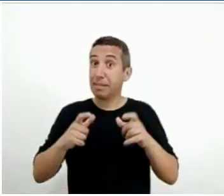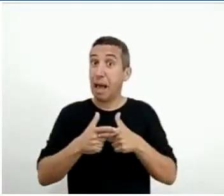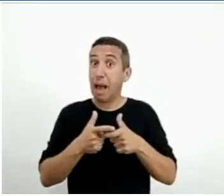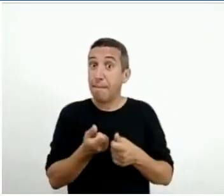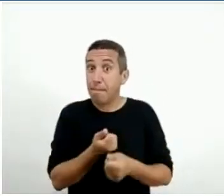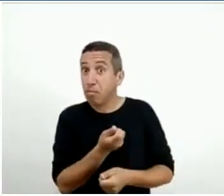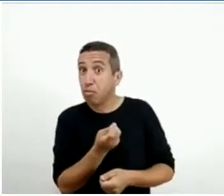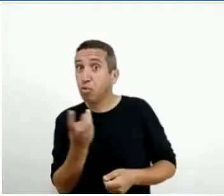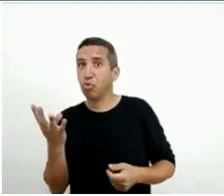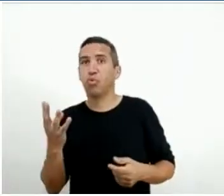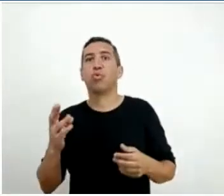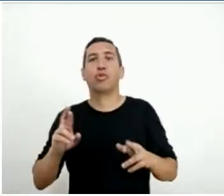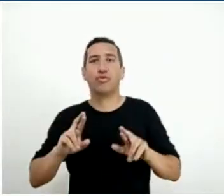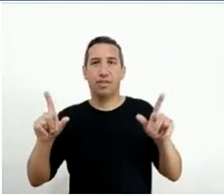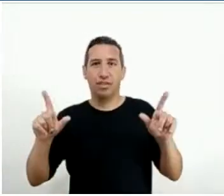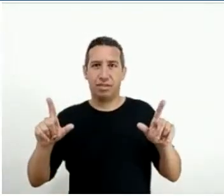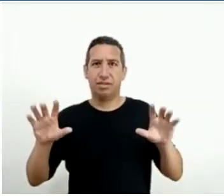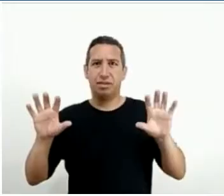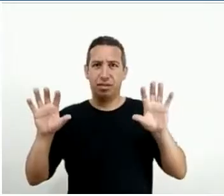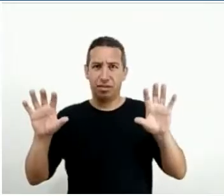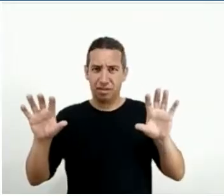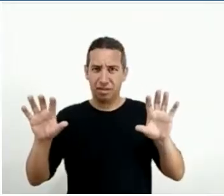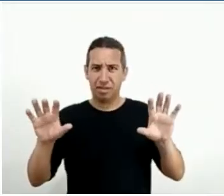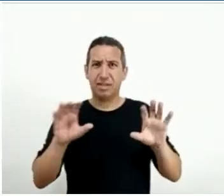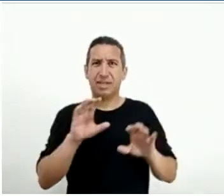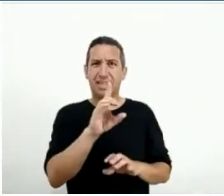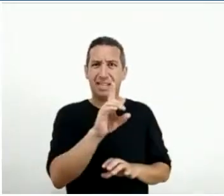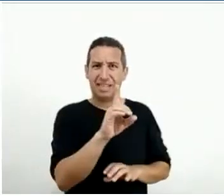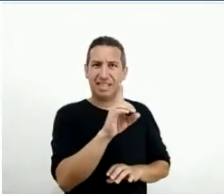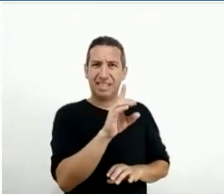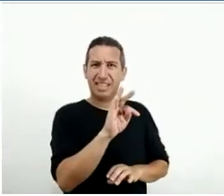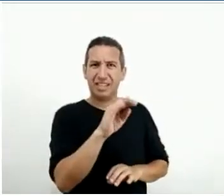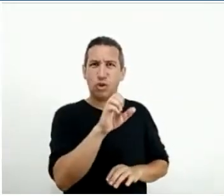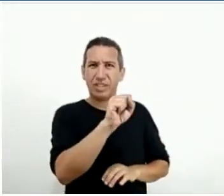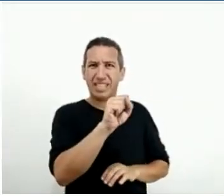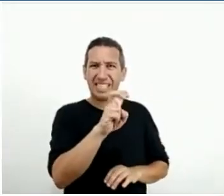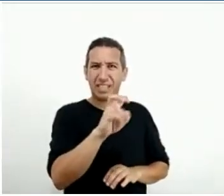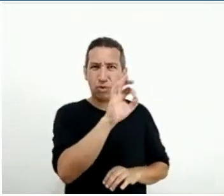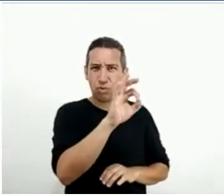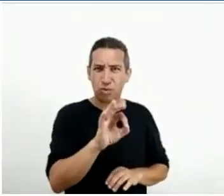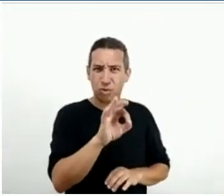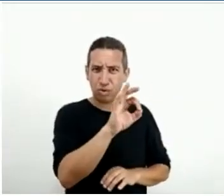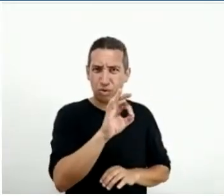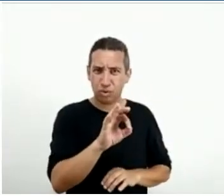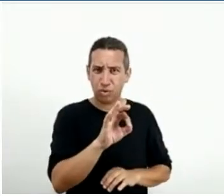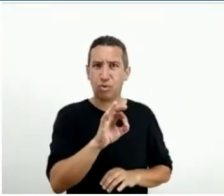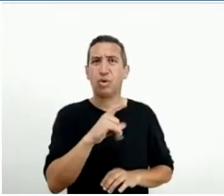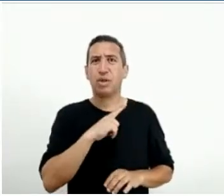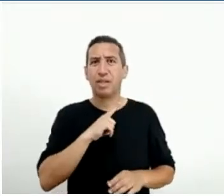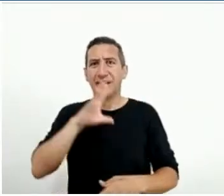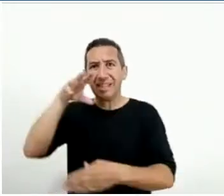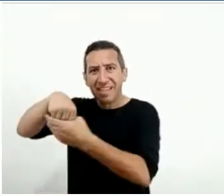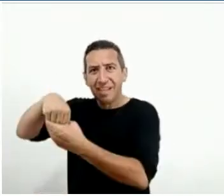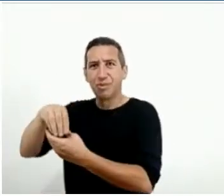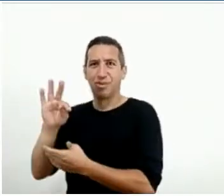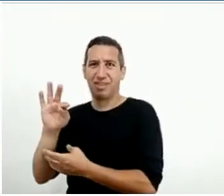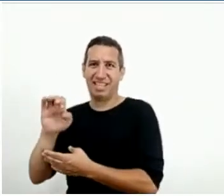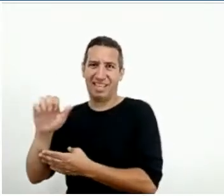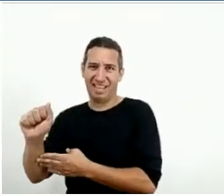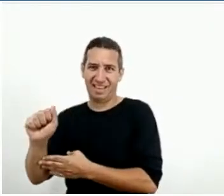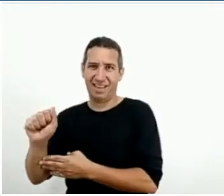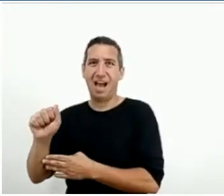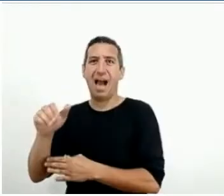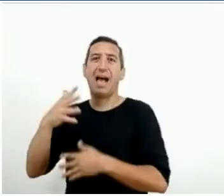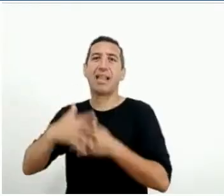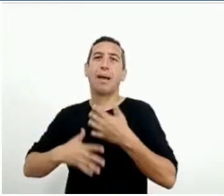TDAH ocorre em 37% a 85% dos casos com TEA, então, e às vezes atrapalha no diagnóstico